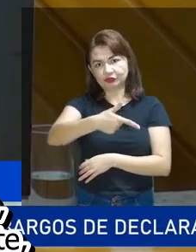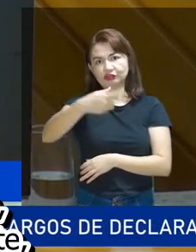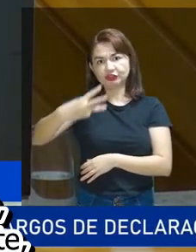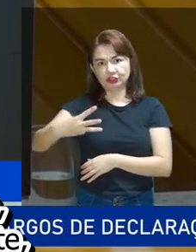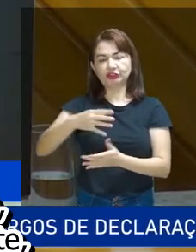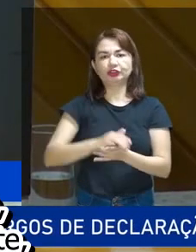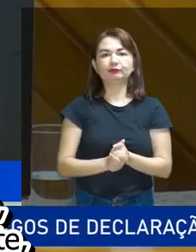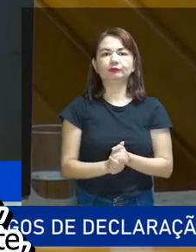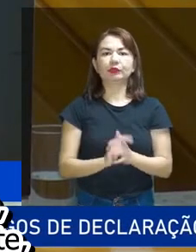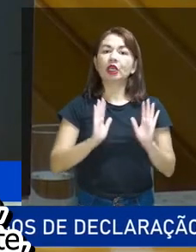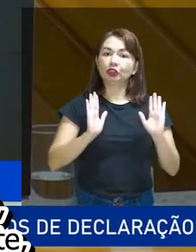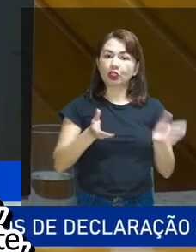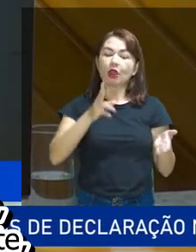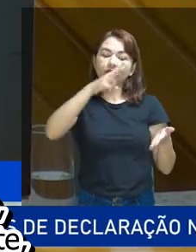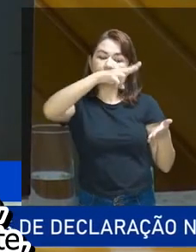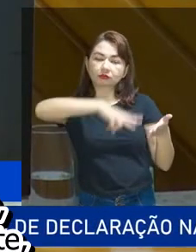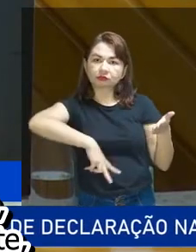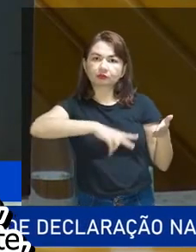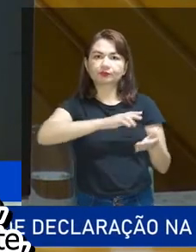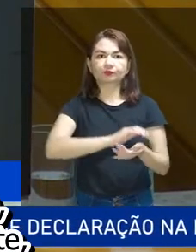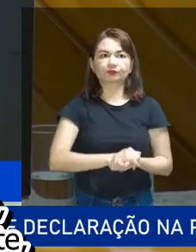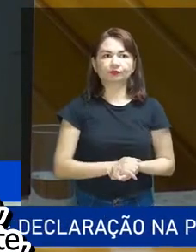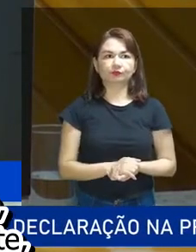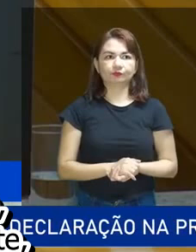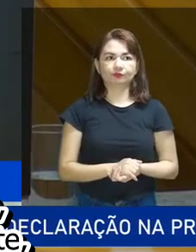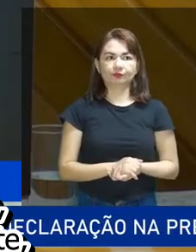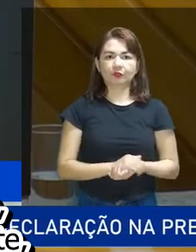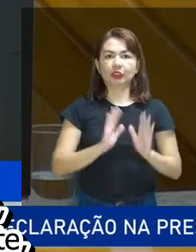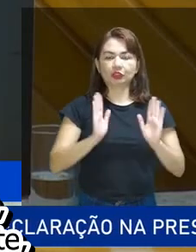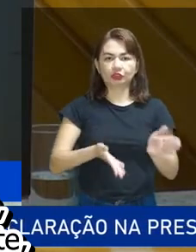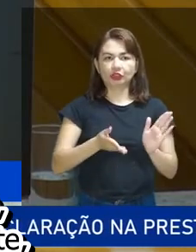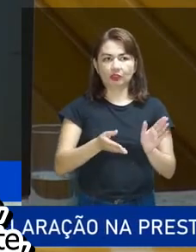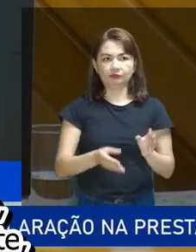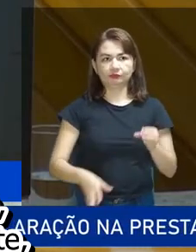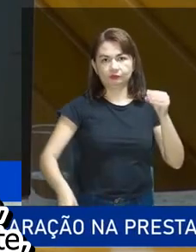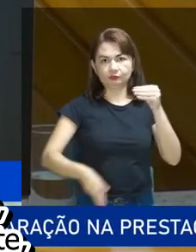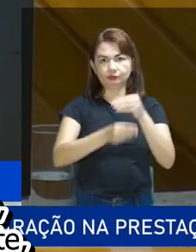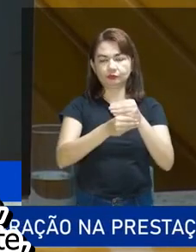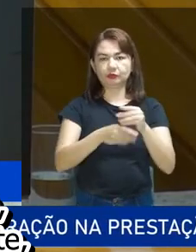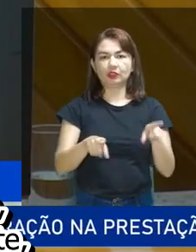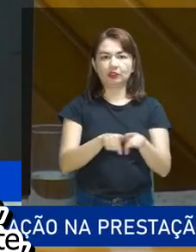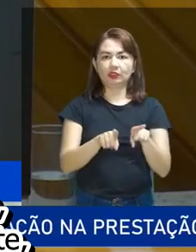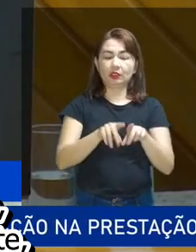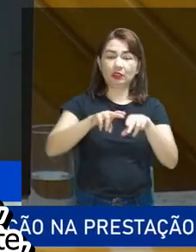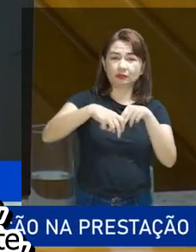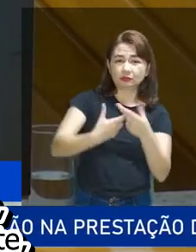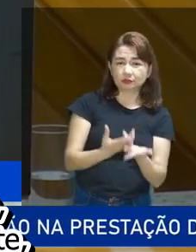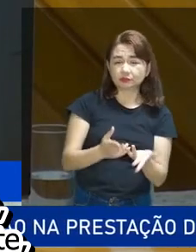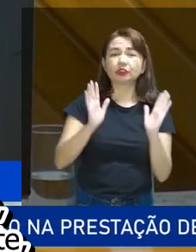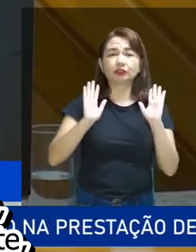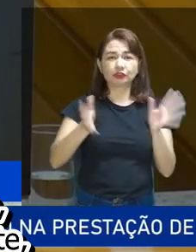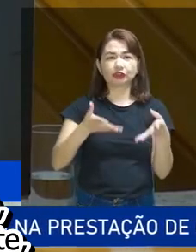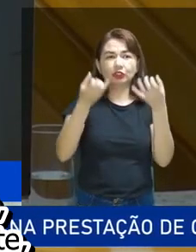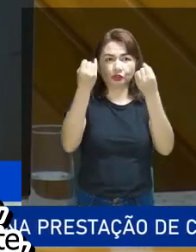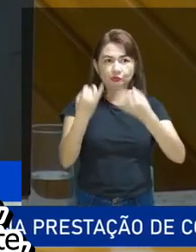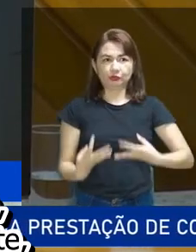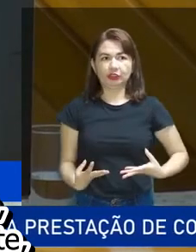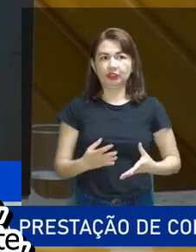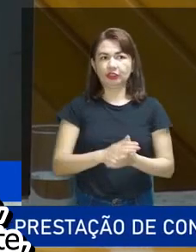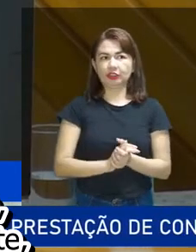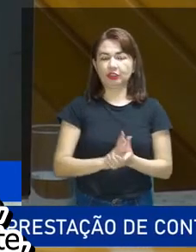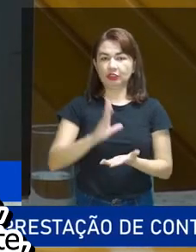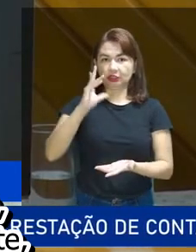se verifica nas ideias aqui elencadas. Acerca dessa circunstância, como já dito, a